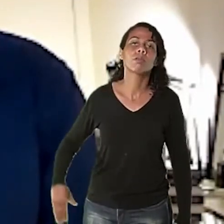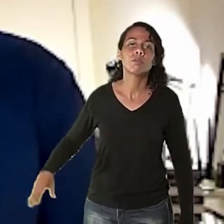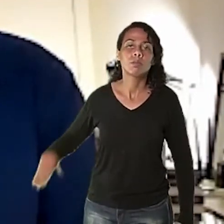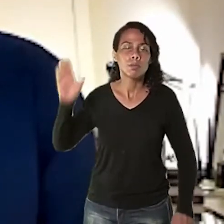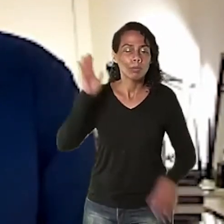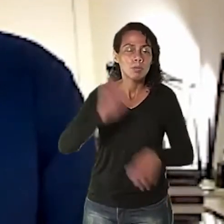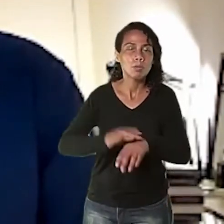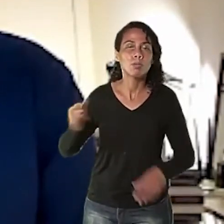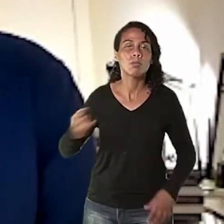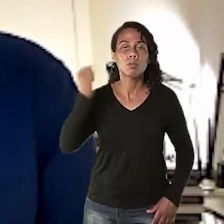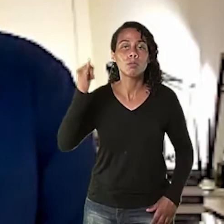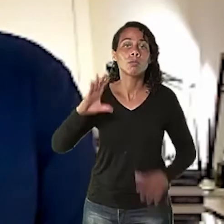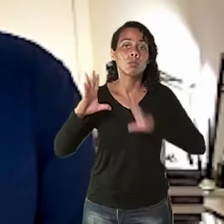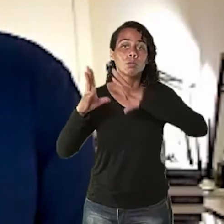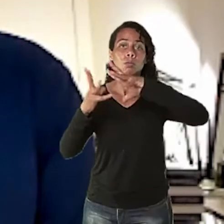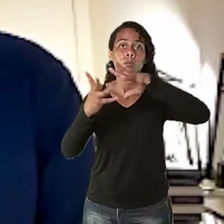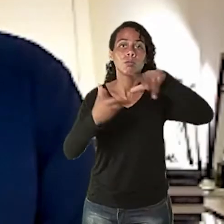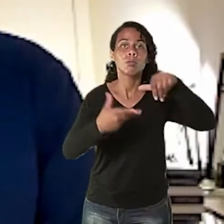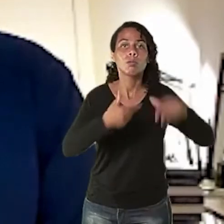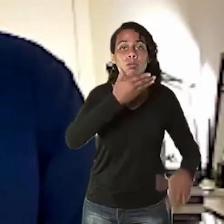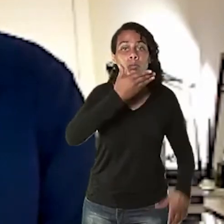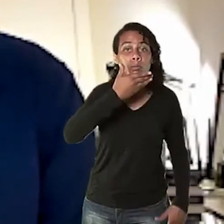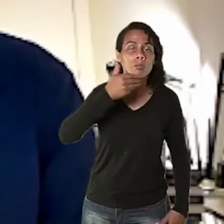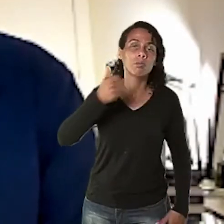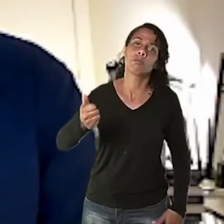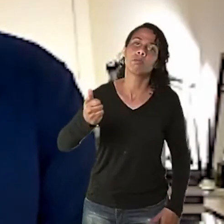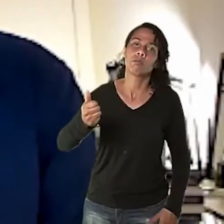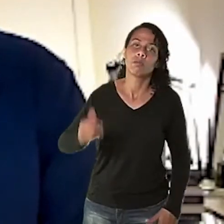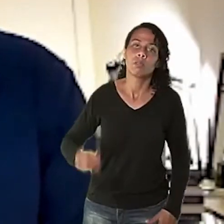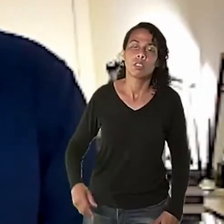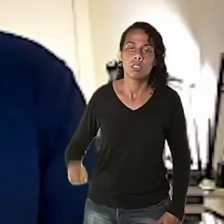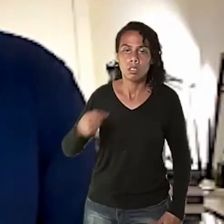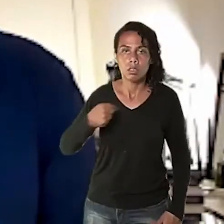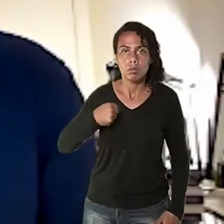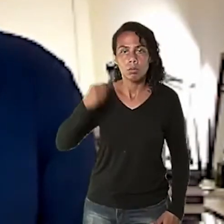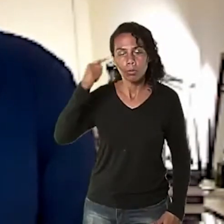me mudei para cá em 2015 para morar numa kitnet no Copan,